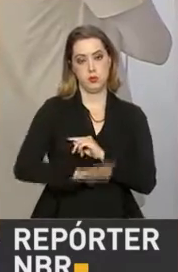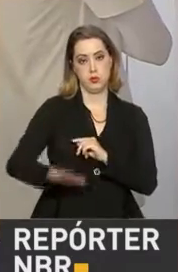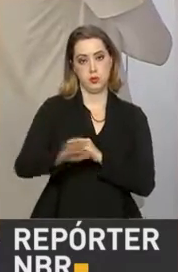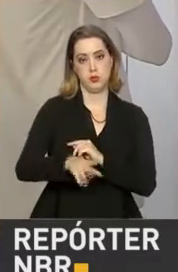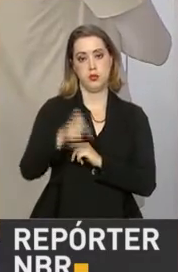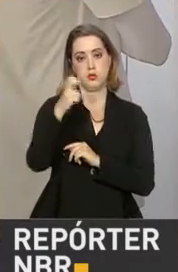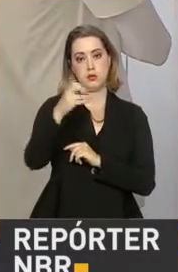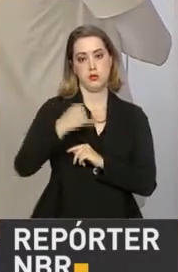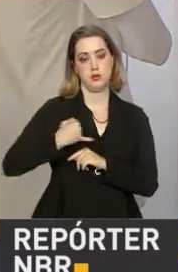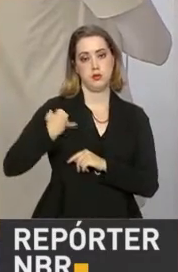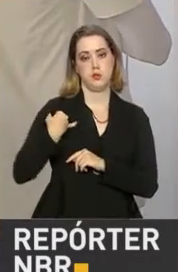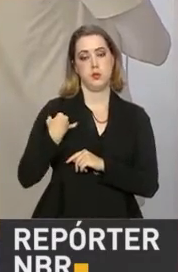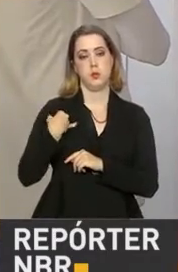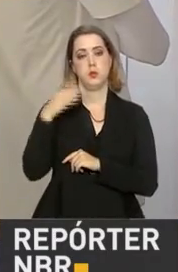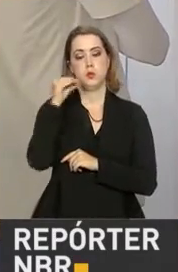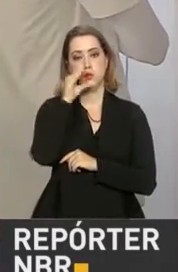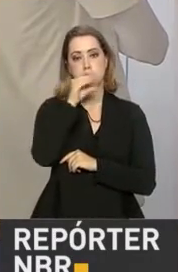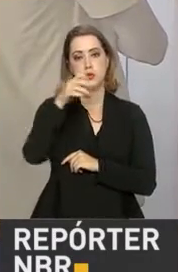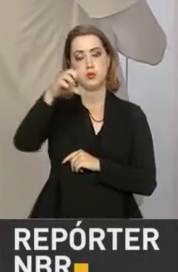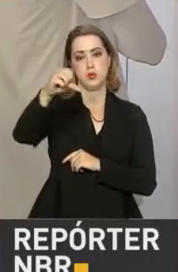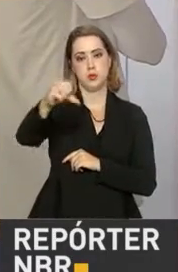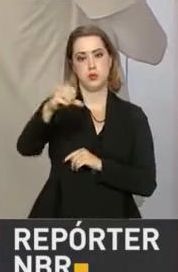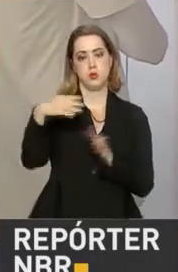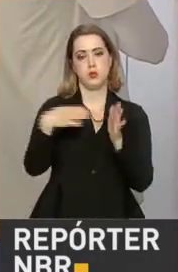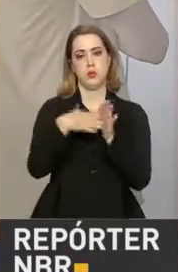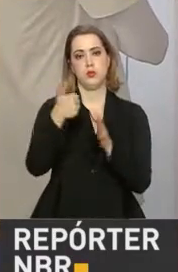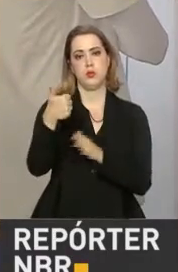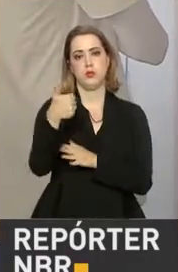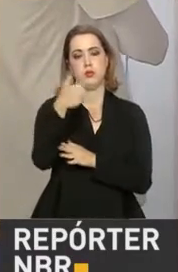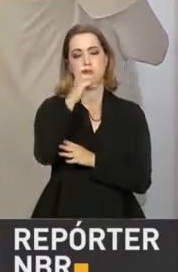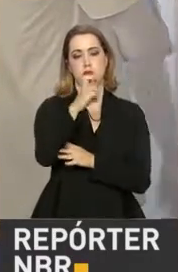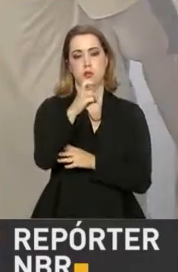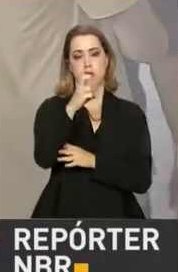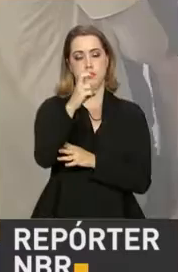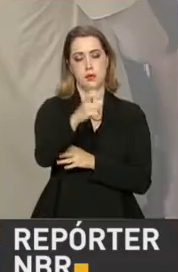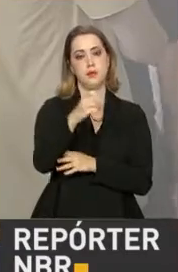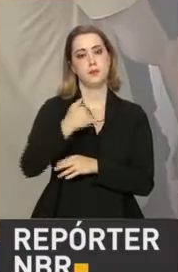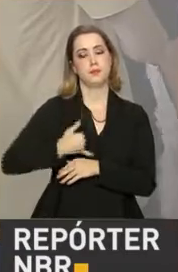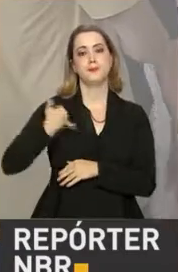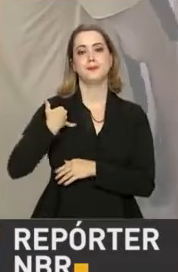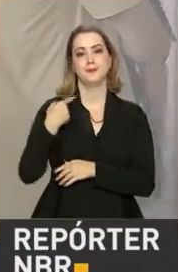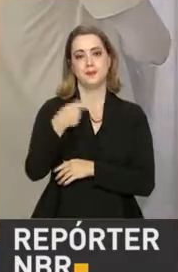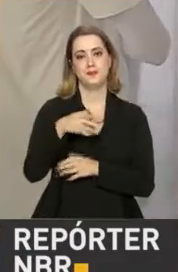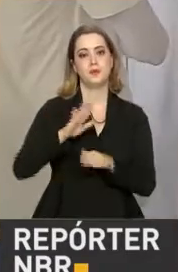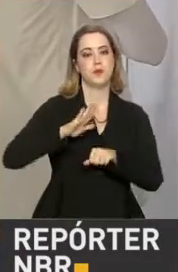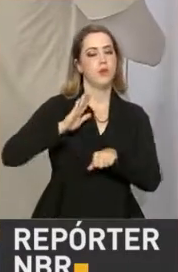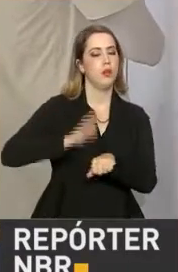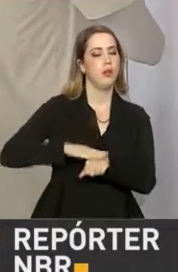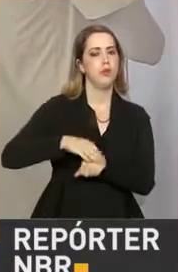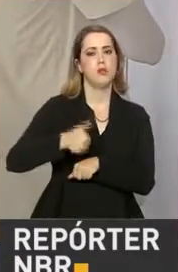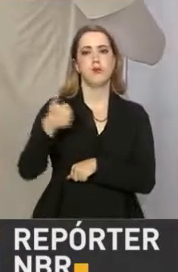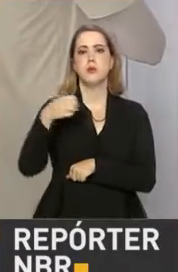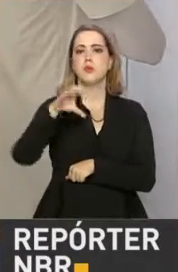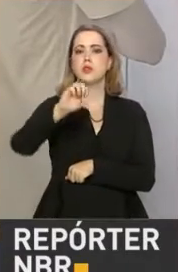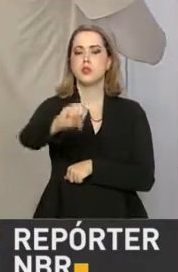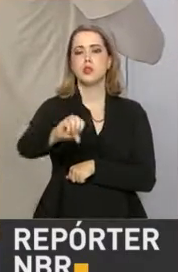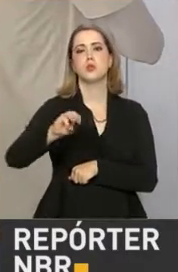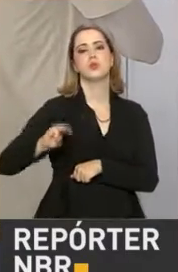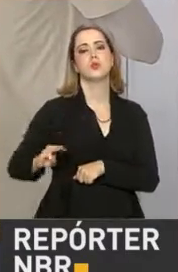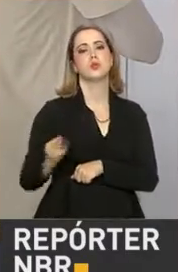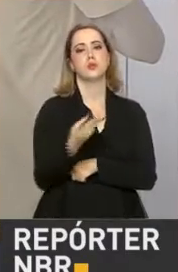5 anos e adolescentes entre 9 e 15 anos ao todo mais de 19 milhões de doses extras de